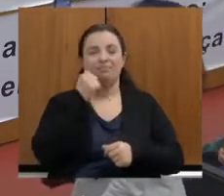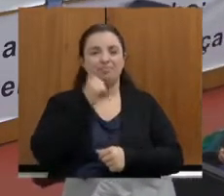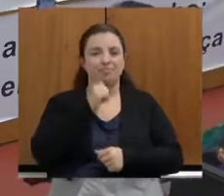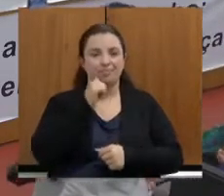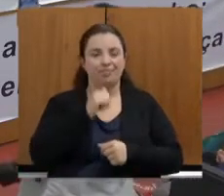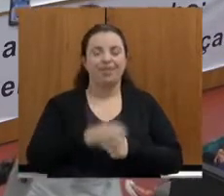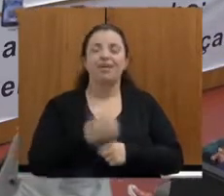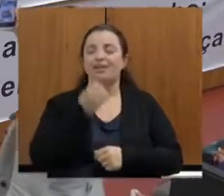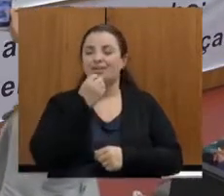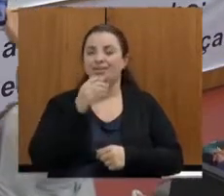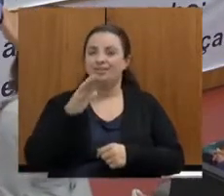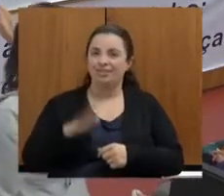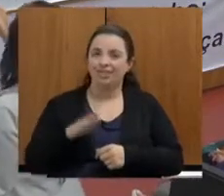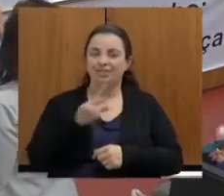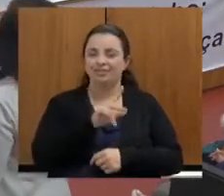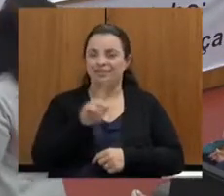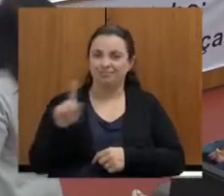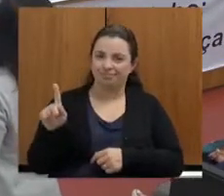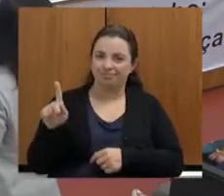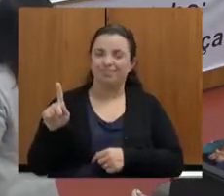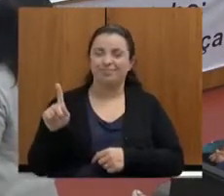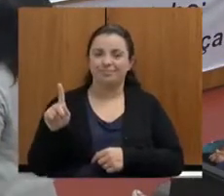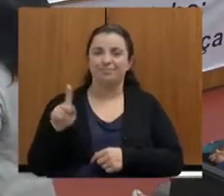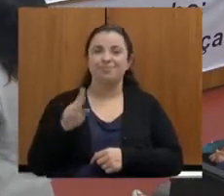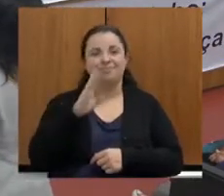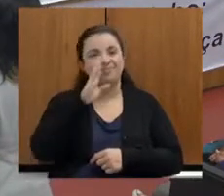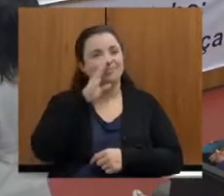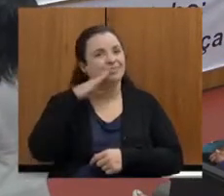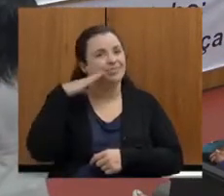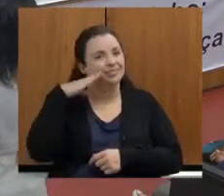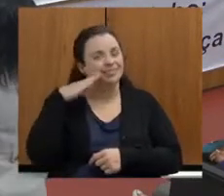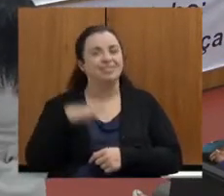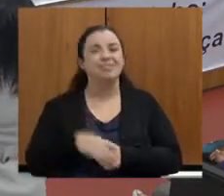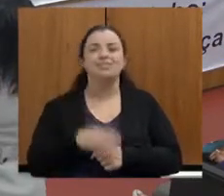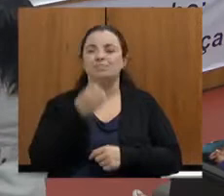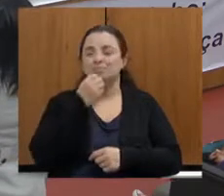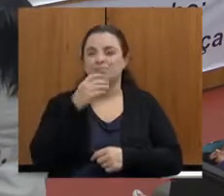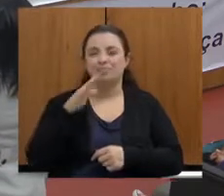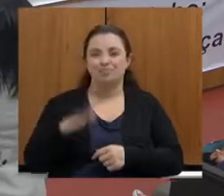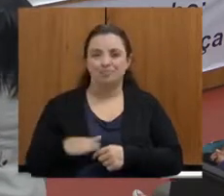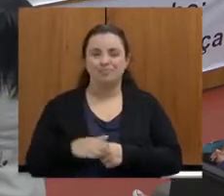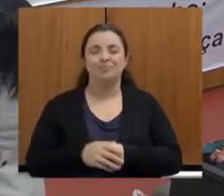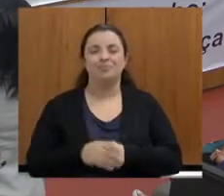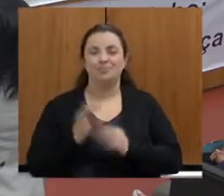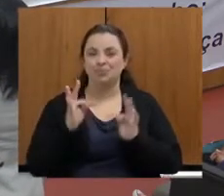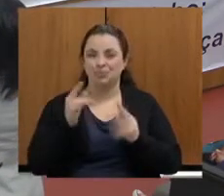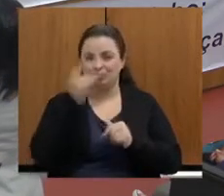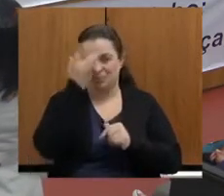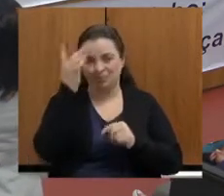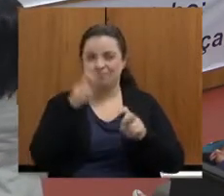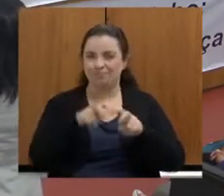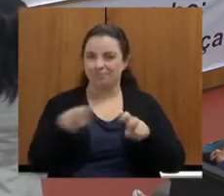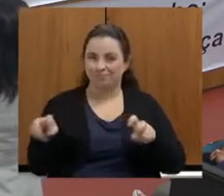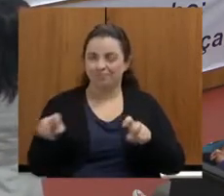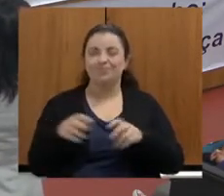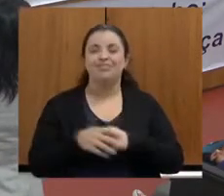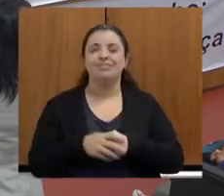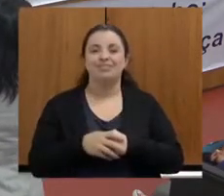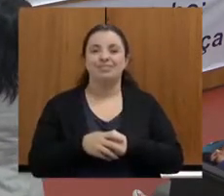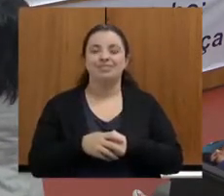Boa tarde presidenta Beatriz Cerqueira Boa tarde componentes aqui da mesa